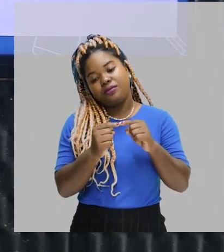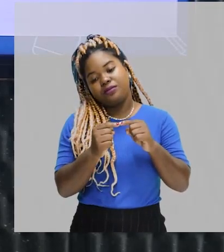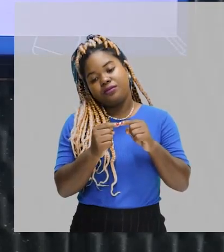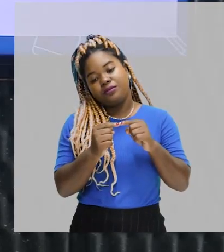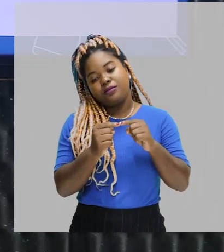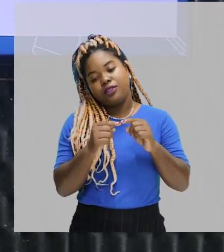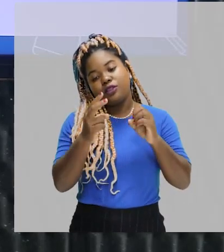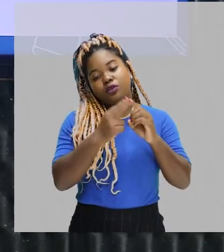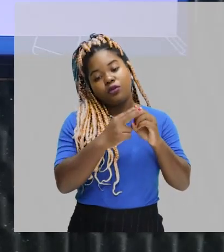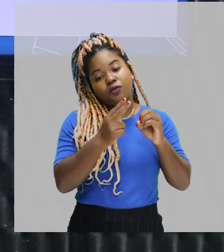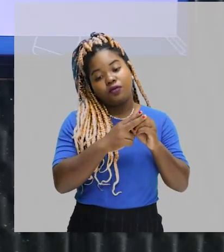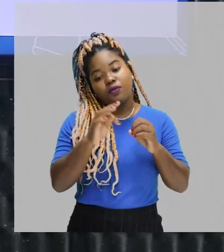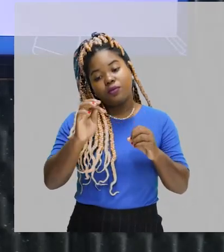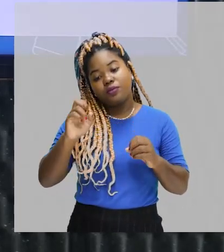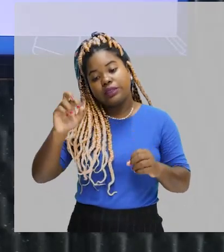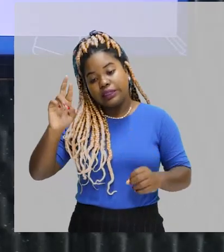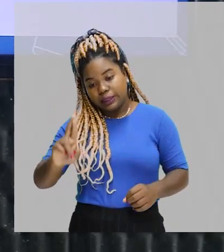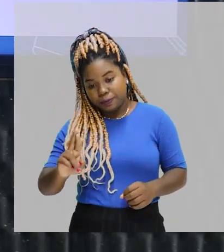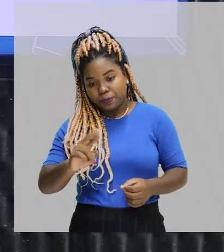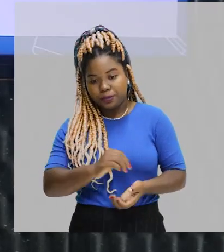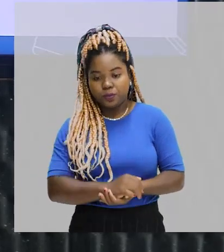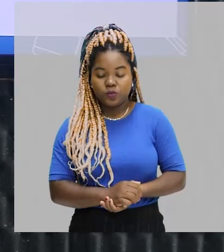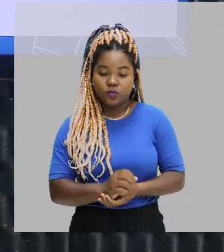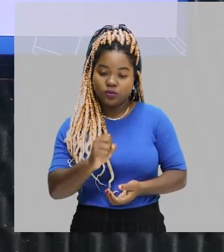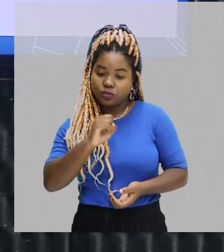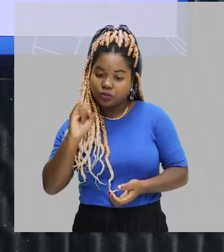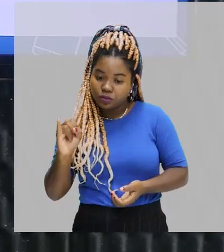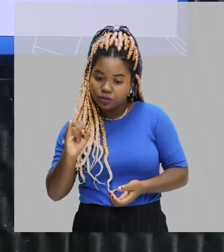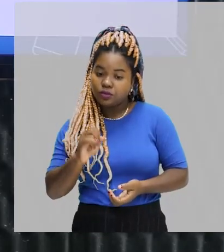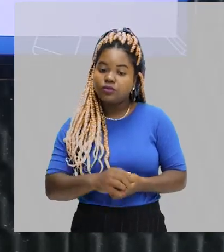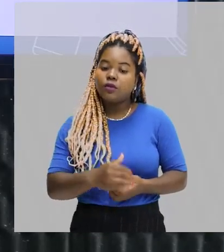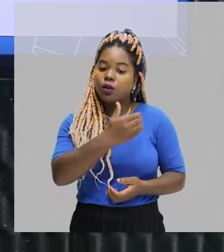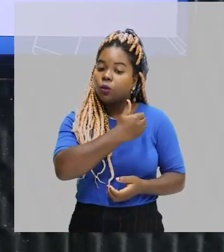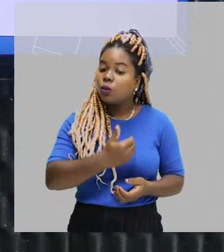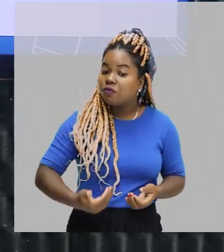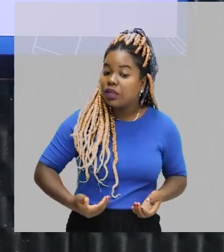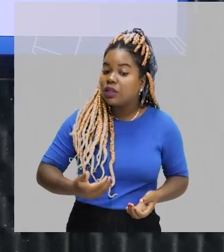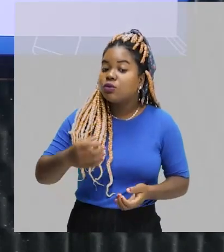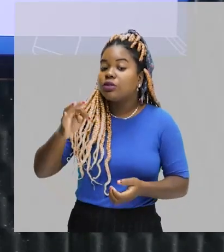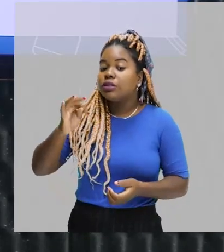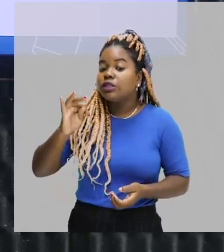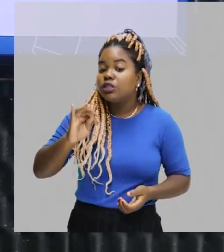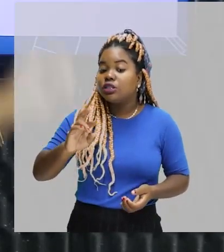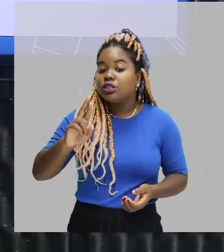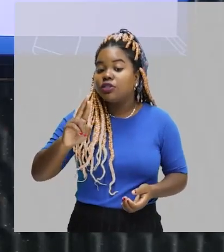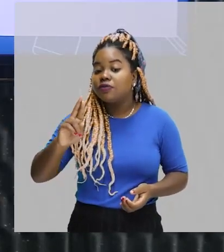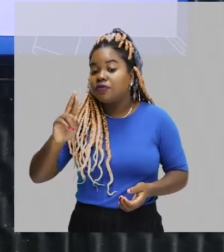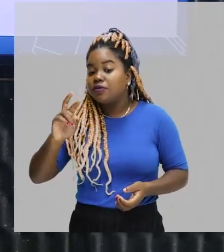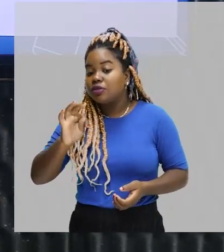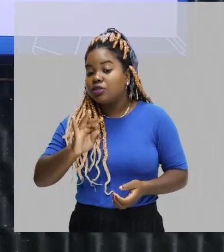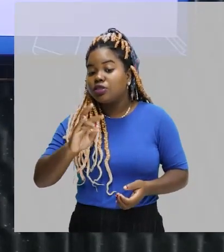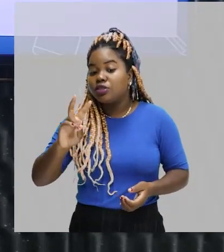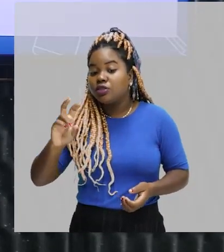de acordo com o verbo ter. Então, assim, ó, se o governo tiver, se o governo mantiver.